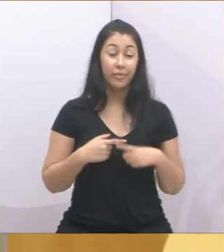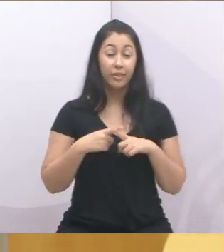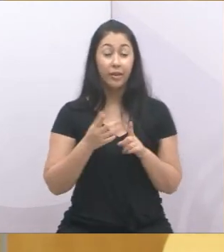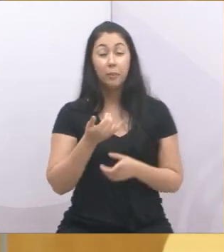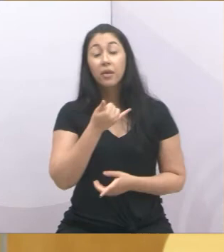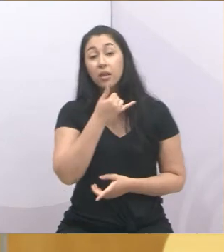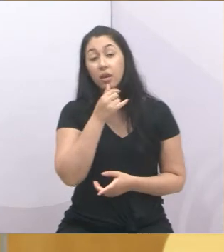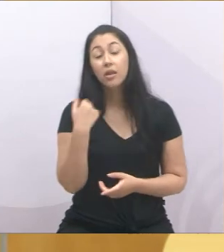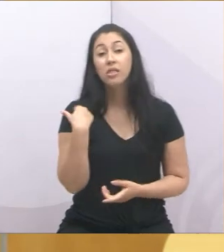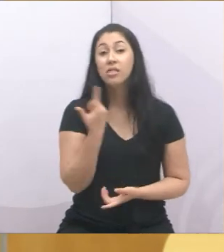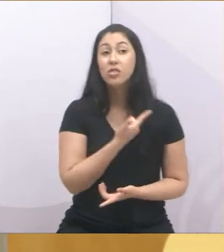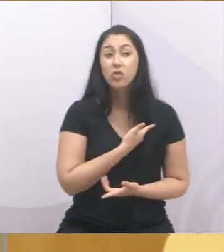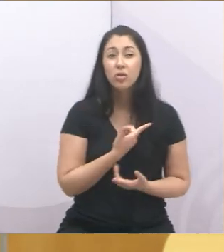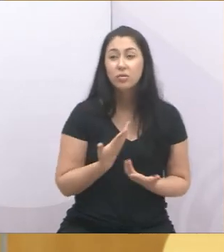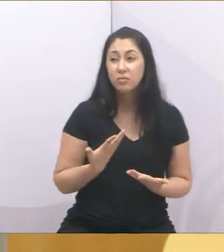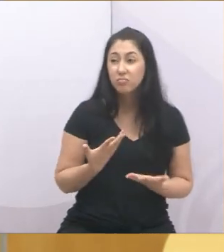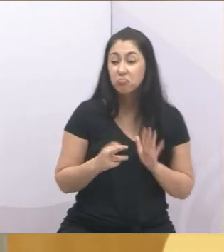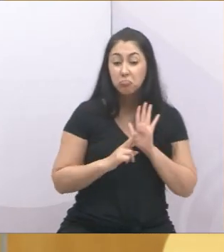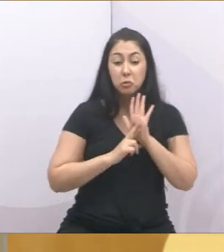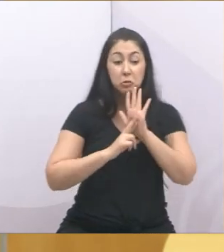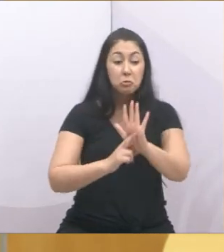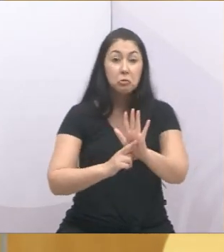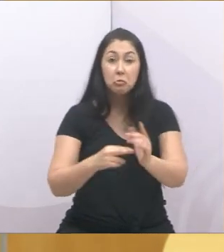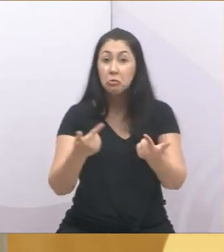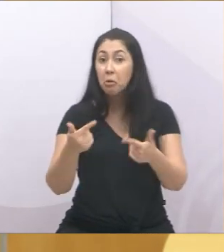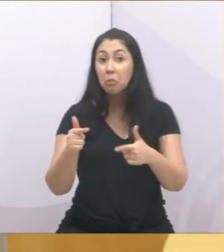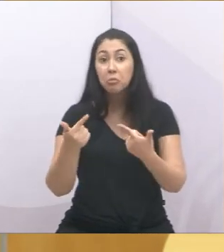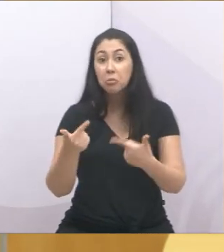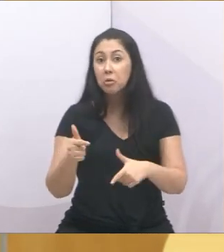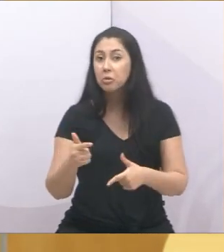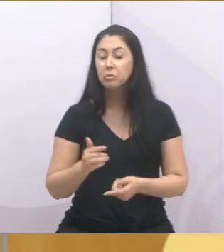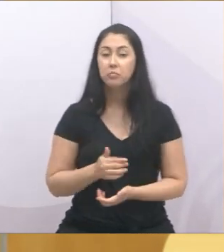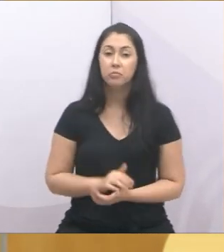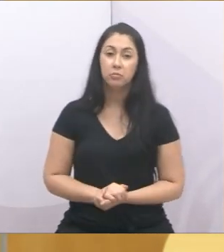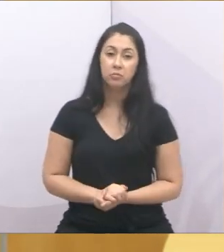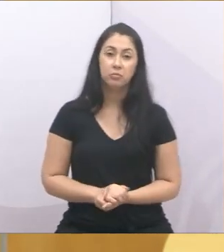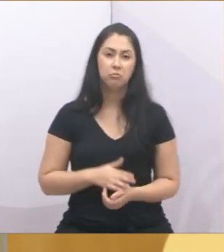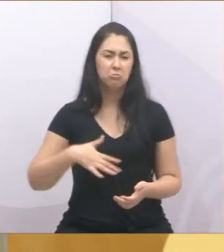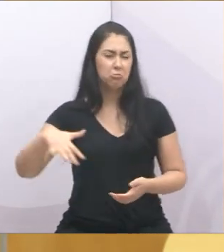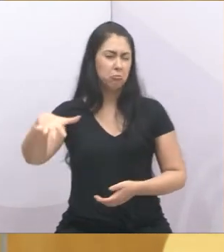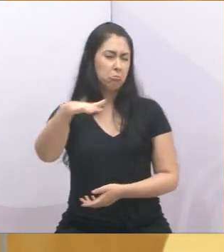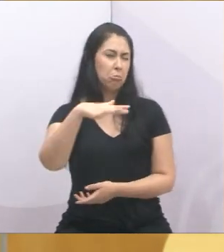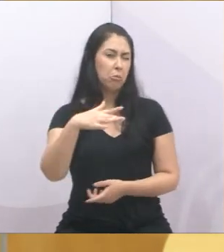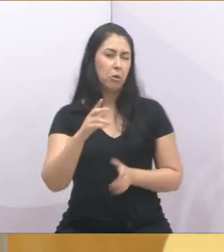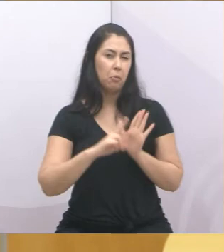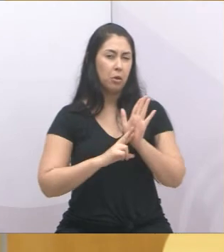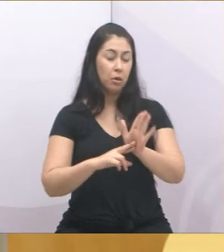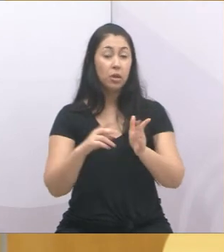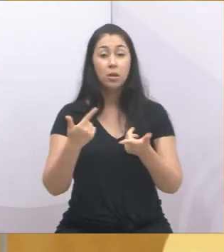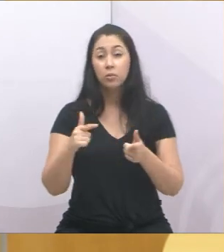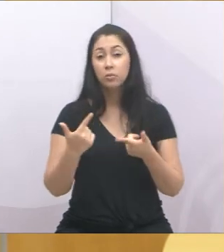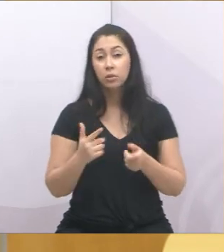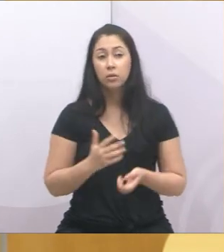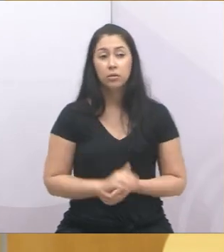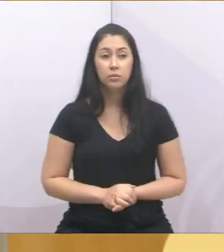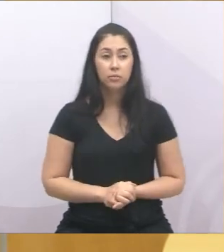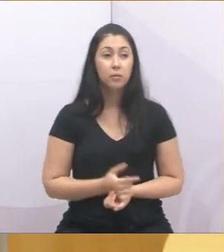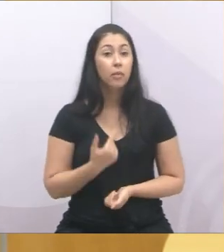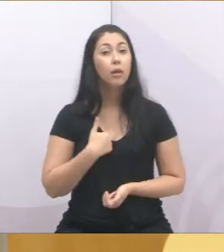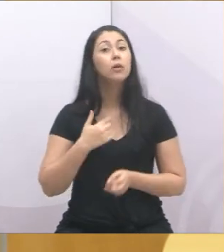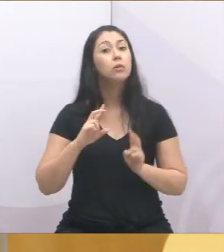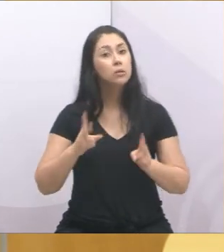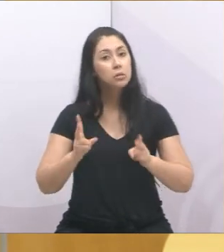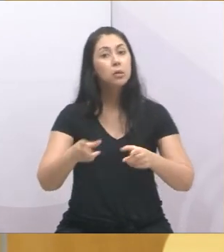infelizmente, ficamos sem nenhum representante em toda a região. Toda a região ali ficamos sem representante. Eu que sempre